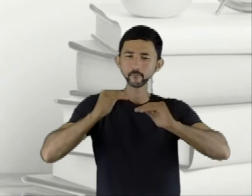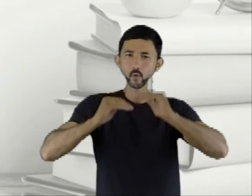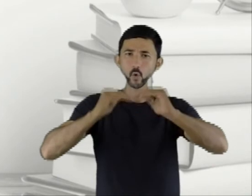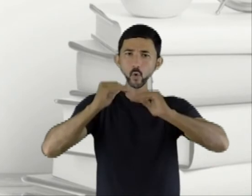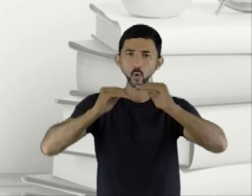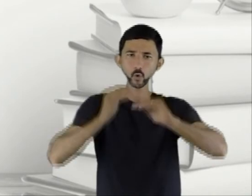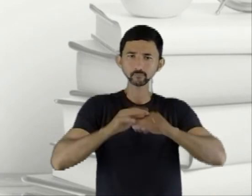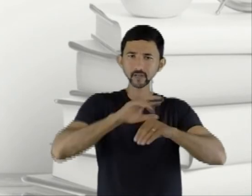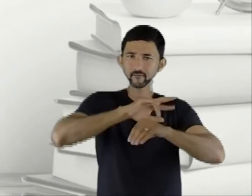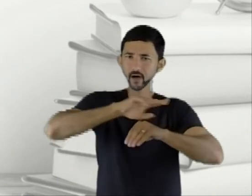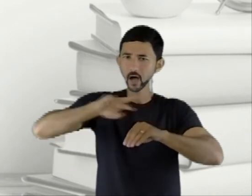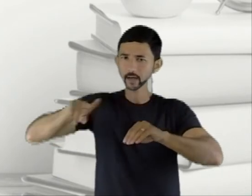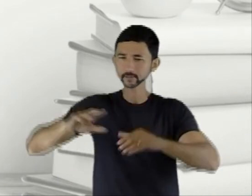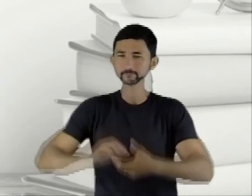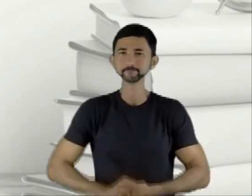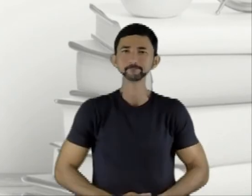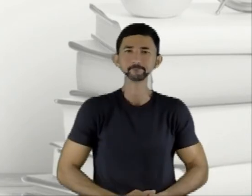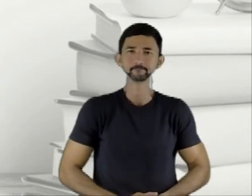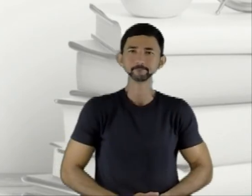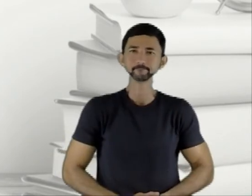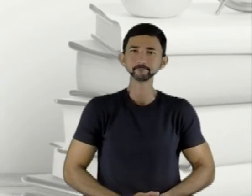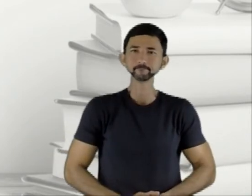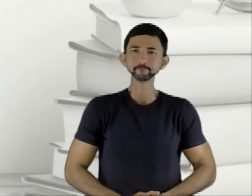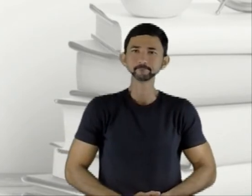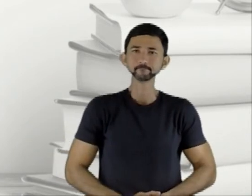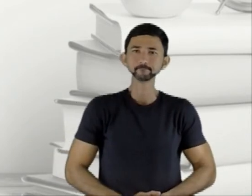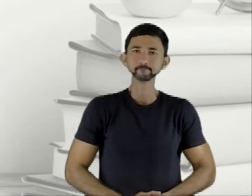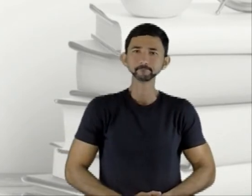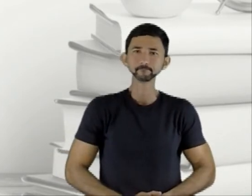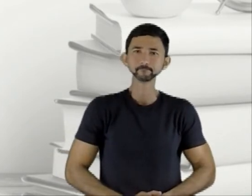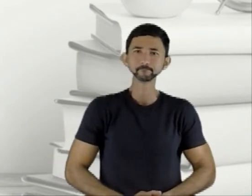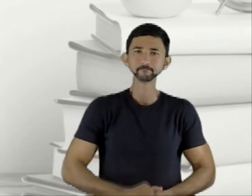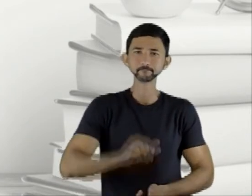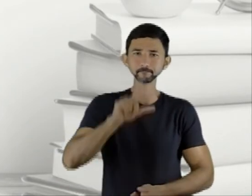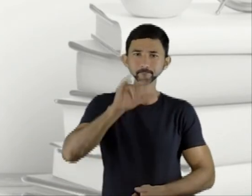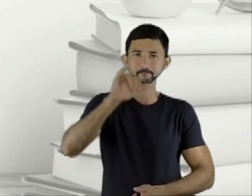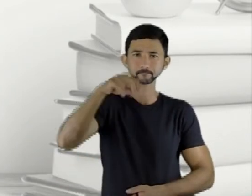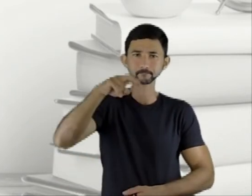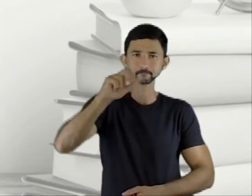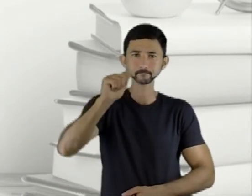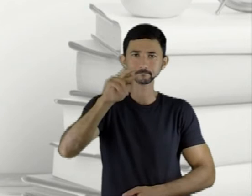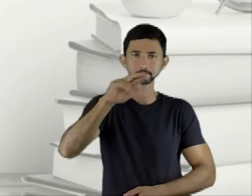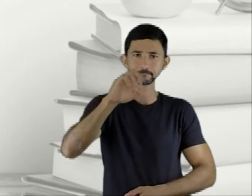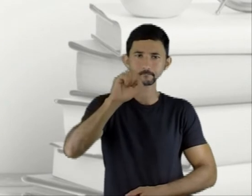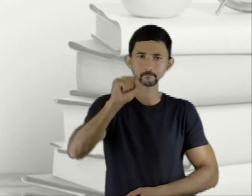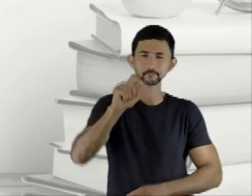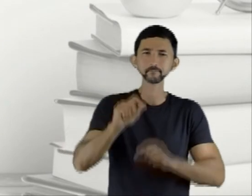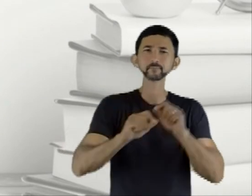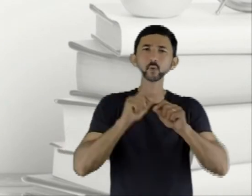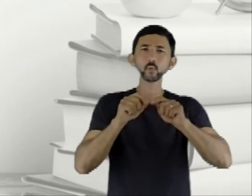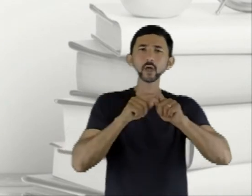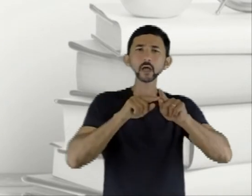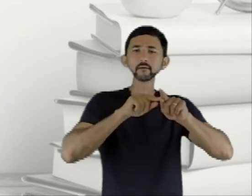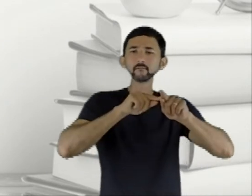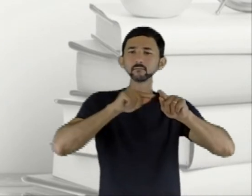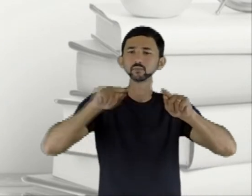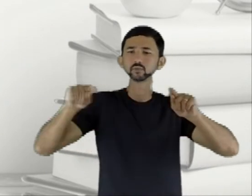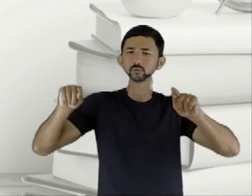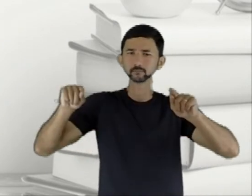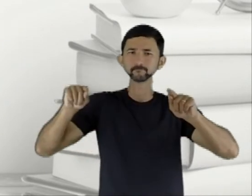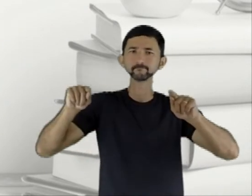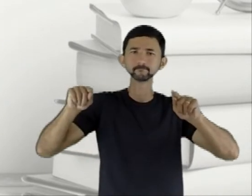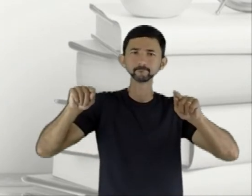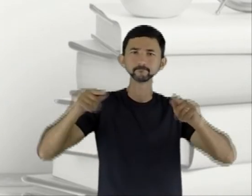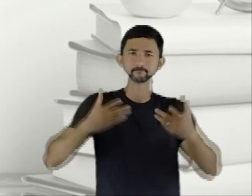mais variáveis ao longo do tempo. Lineares, certo? O que seria isso? É como se estivesse em reta. Vamos ficar,